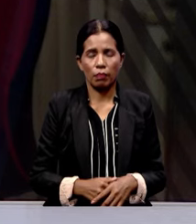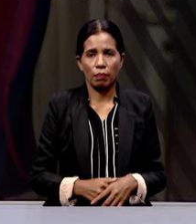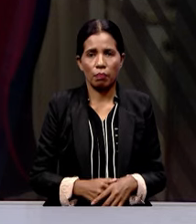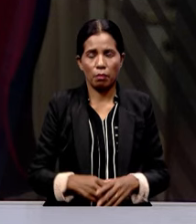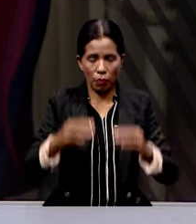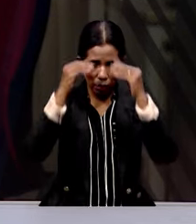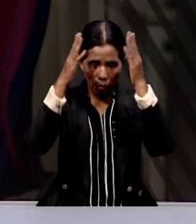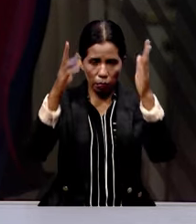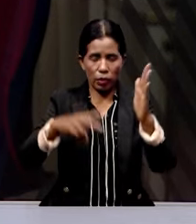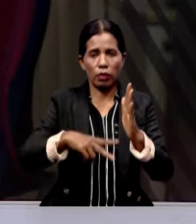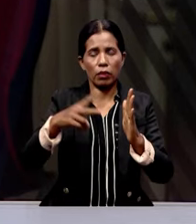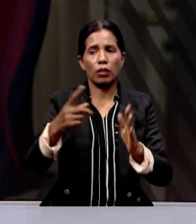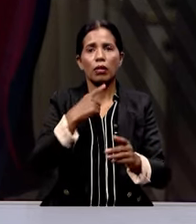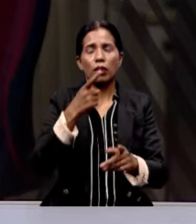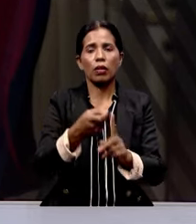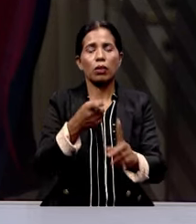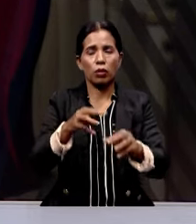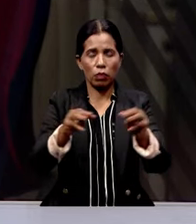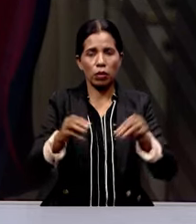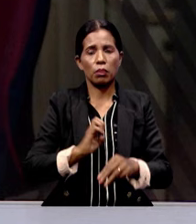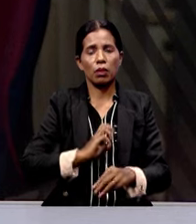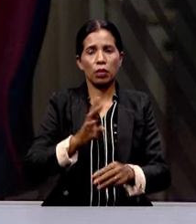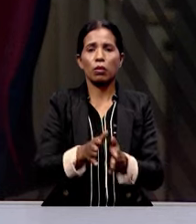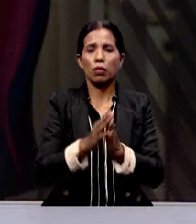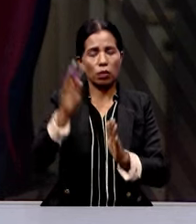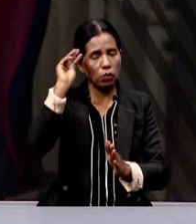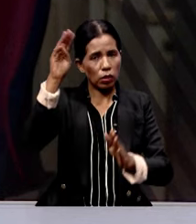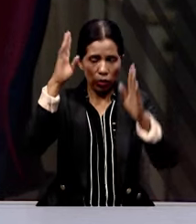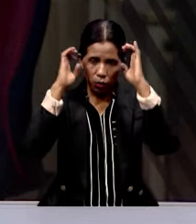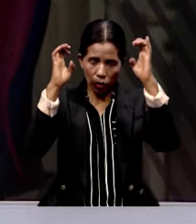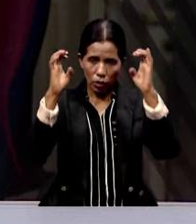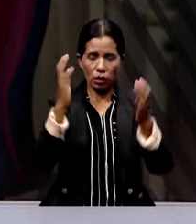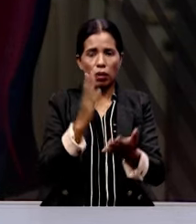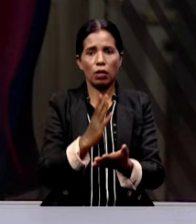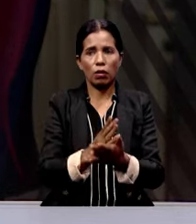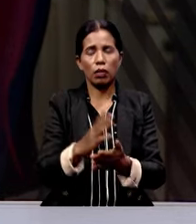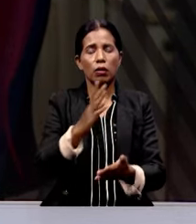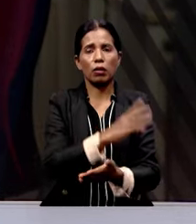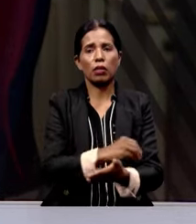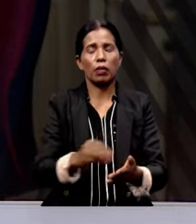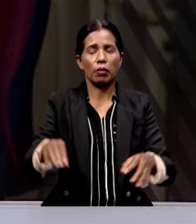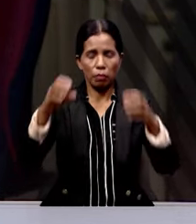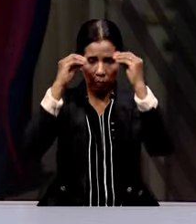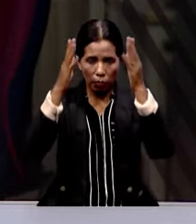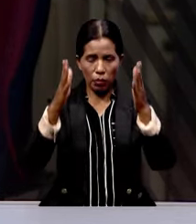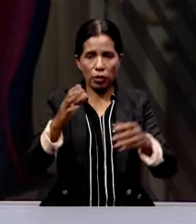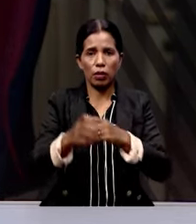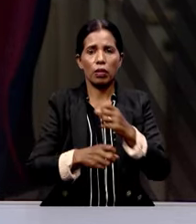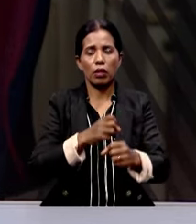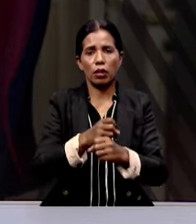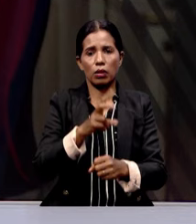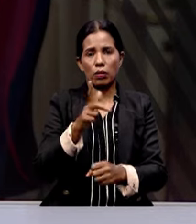Professor voluntário no reclamante CIR, o seu município Hermera, exige o Ministério da Educação atuar para professor contratado CIR e tem na Rua no